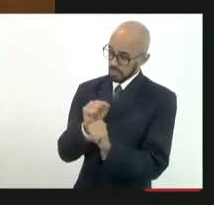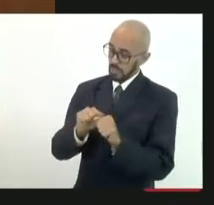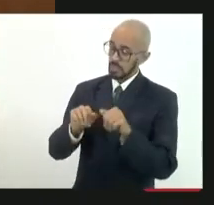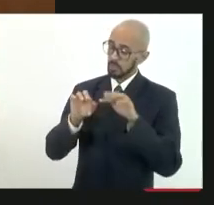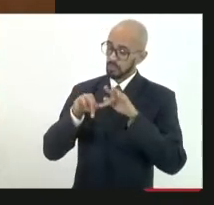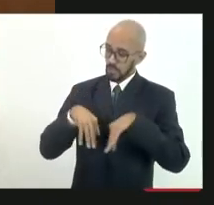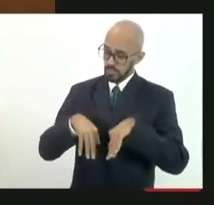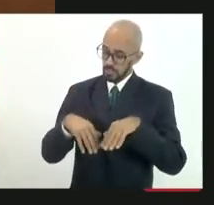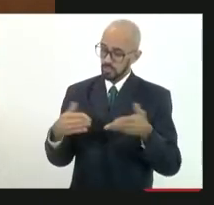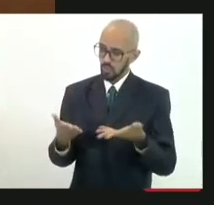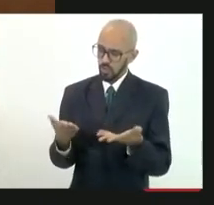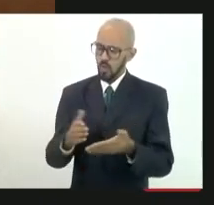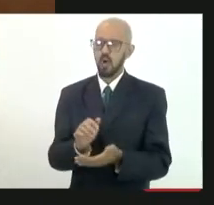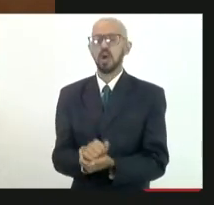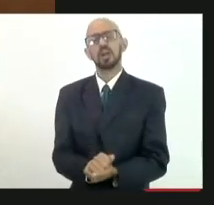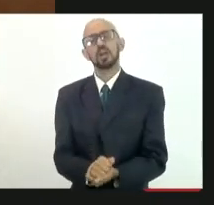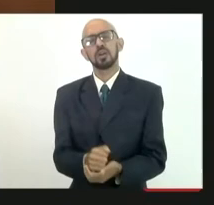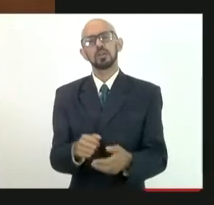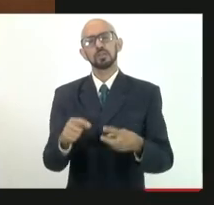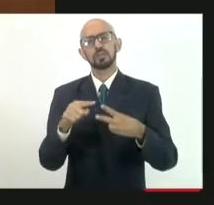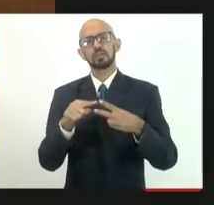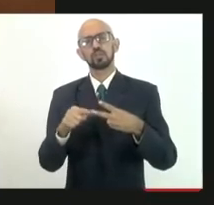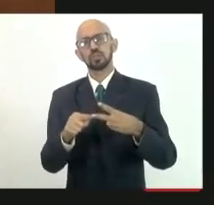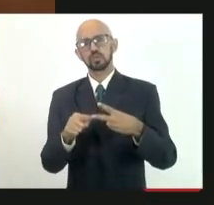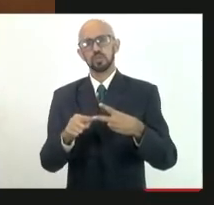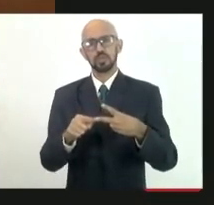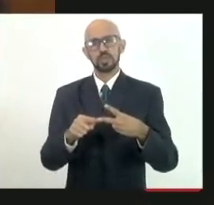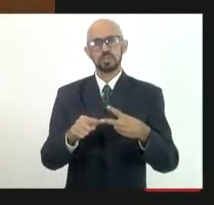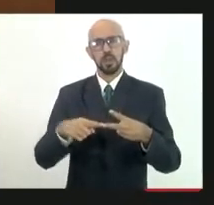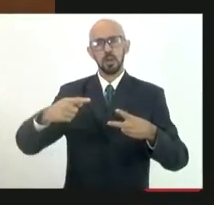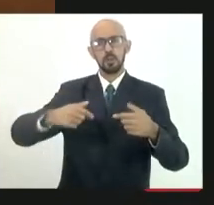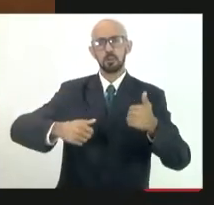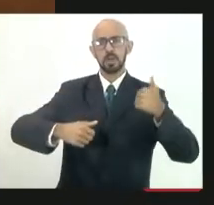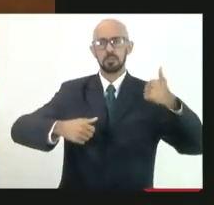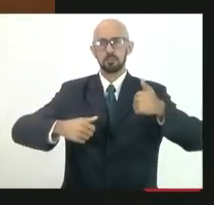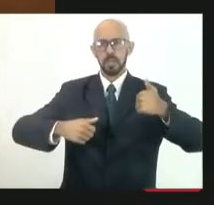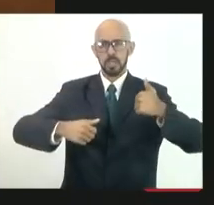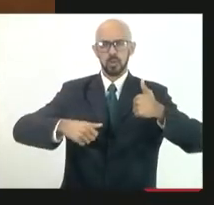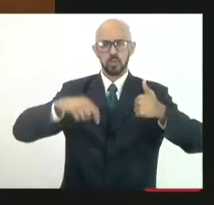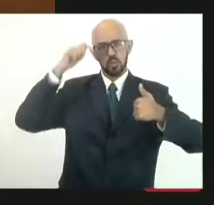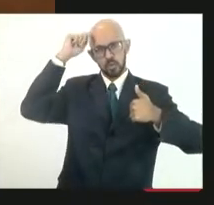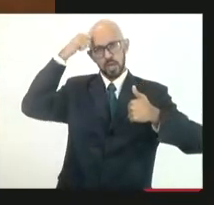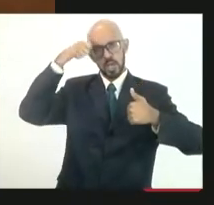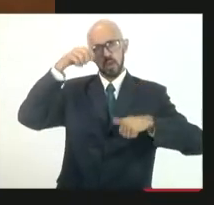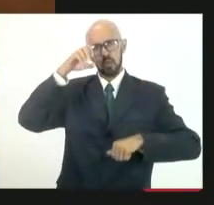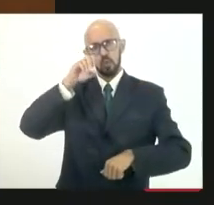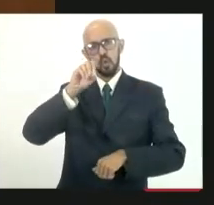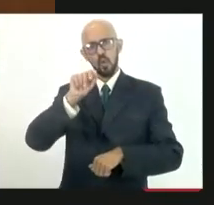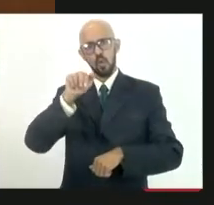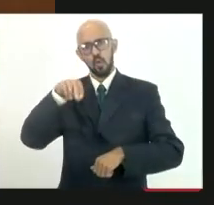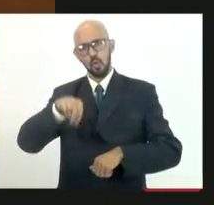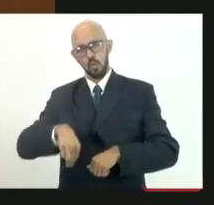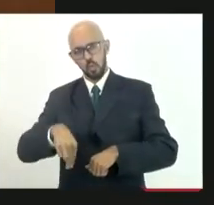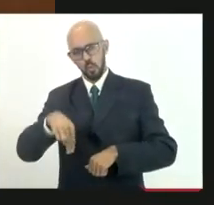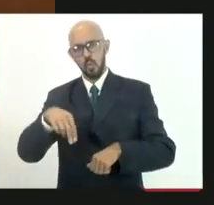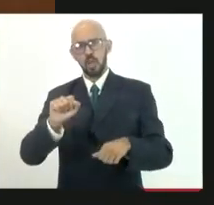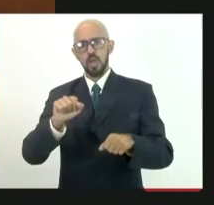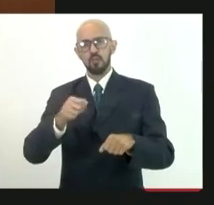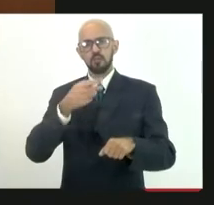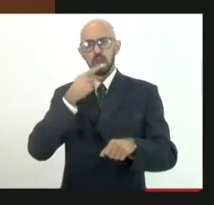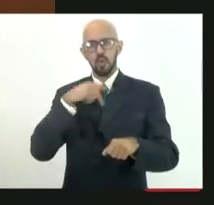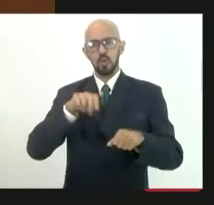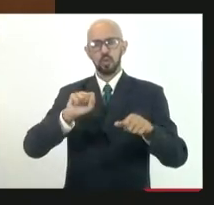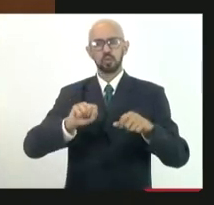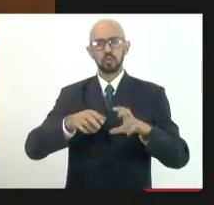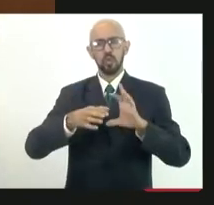quero mencionar. Uma é que realmente, Negrogum pontuou mais uma vez, né, o fenômeno da intolerância religiosa,